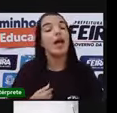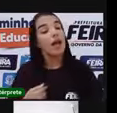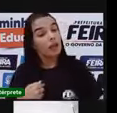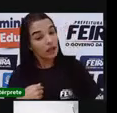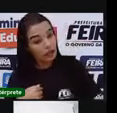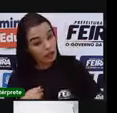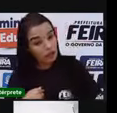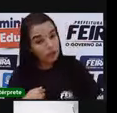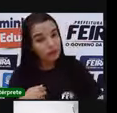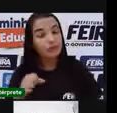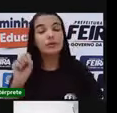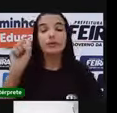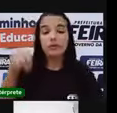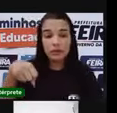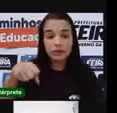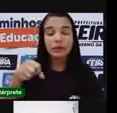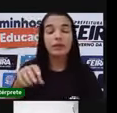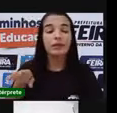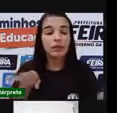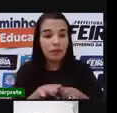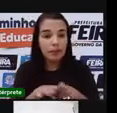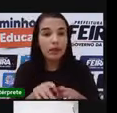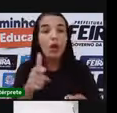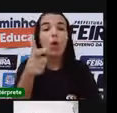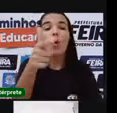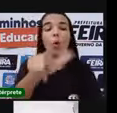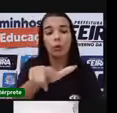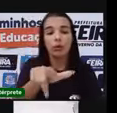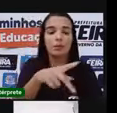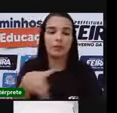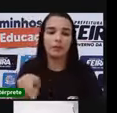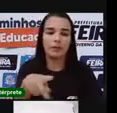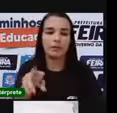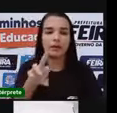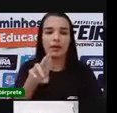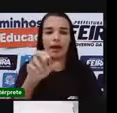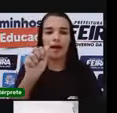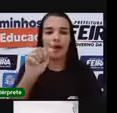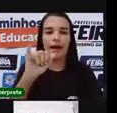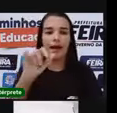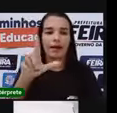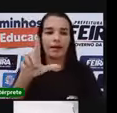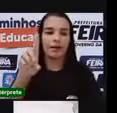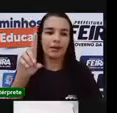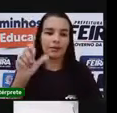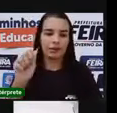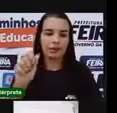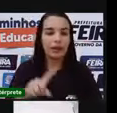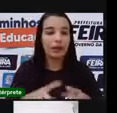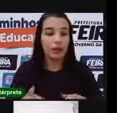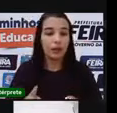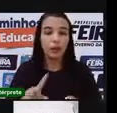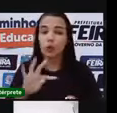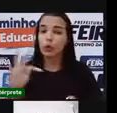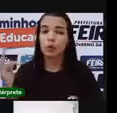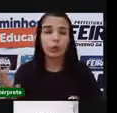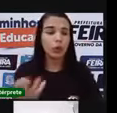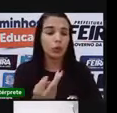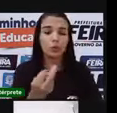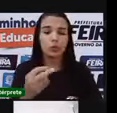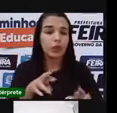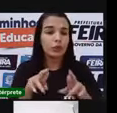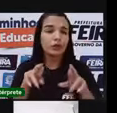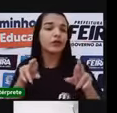Railda, porque não sou ela. Todo mundo, então, que é diferente de mim, e todo mundo é diferente de